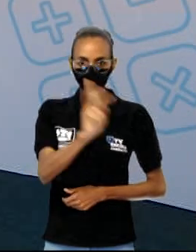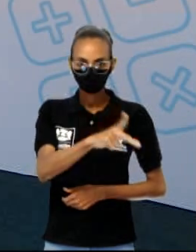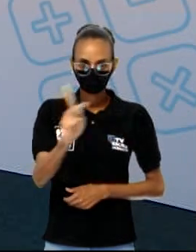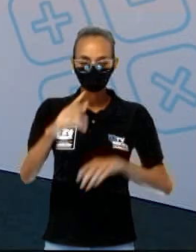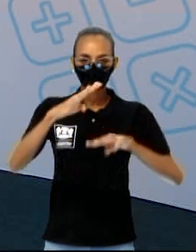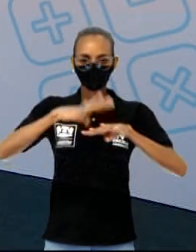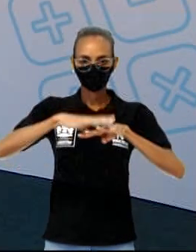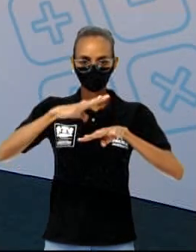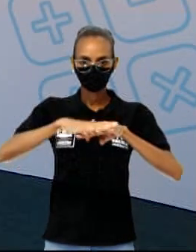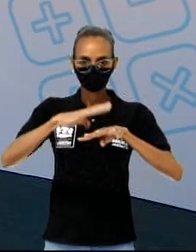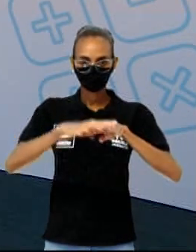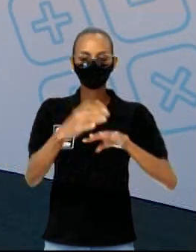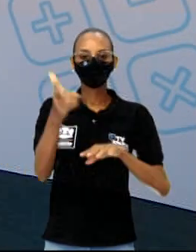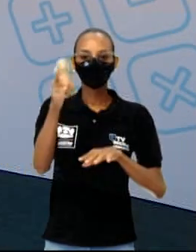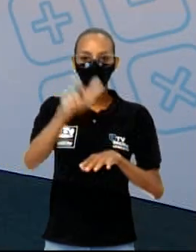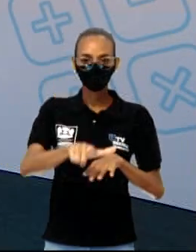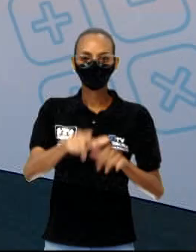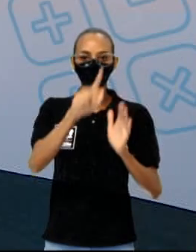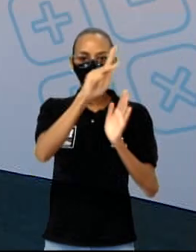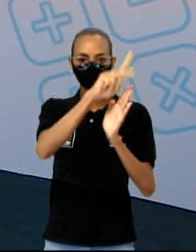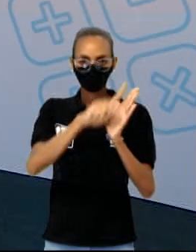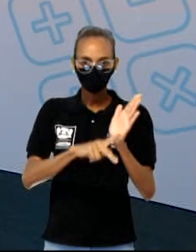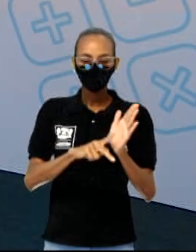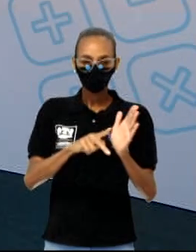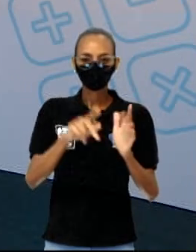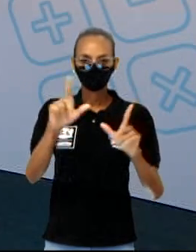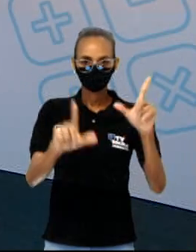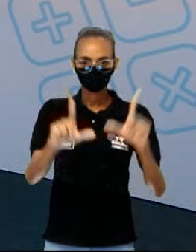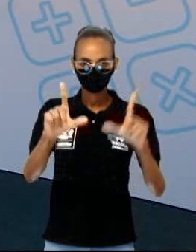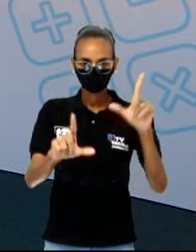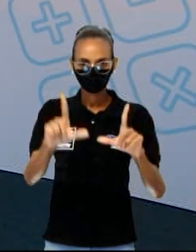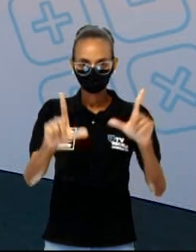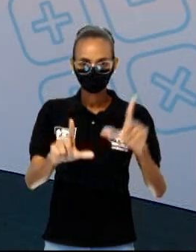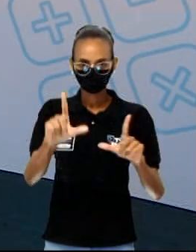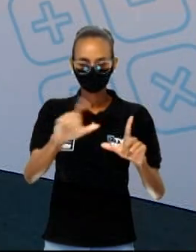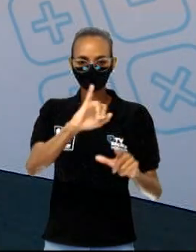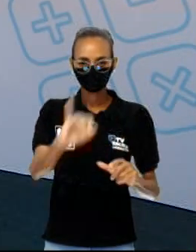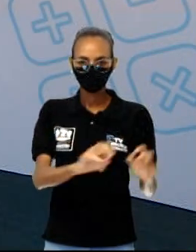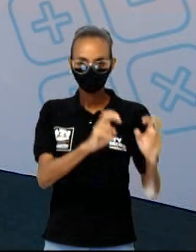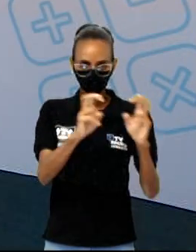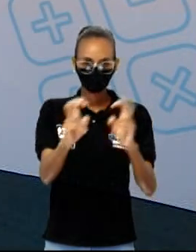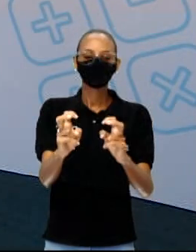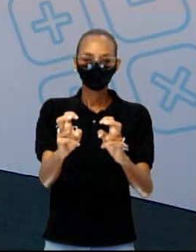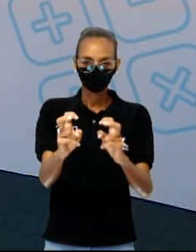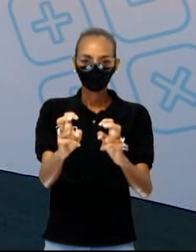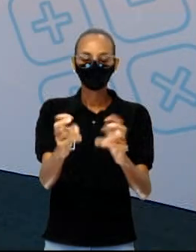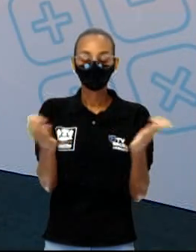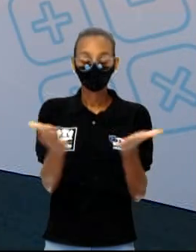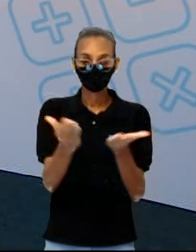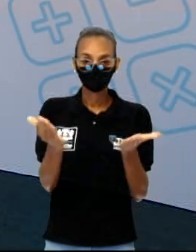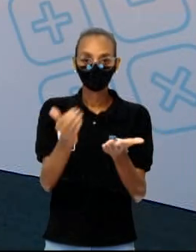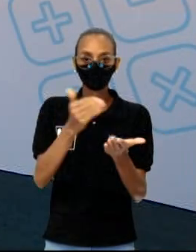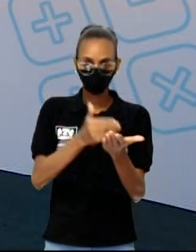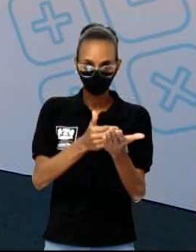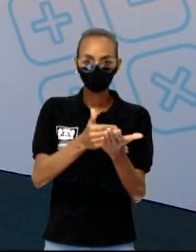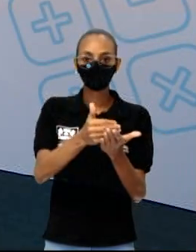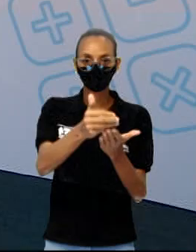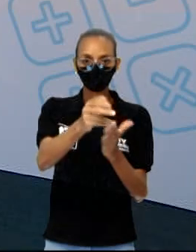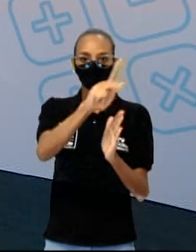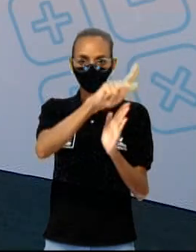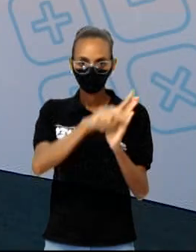mais uma aula para vocês desse nosso projeto TV Escola Jaboatão. Hoje, dando sequência ao nosso projeto de